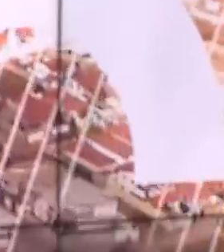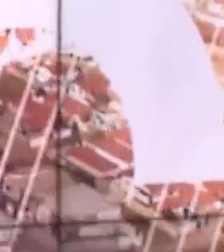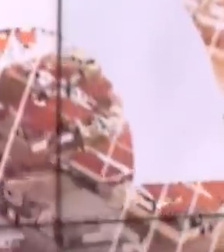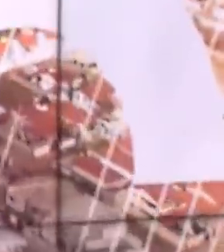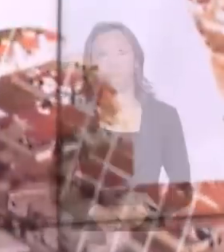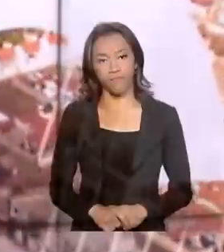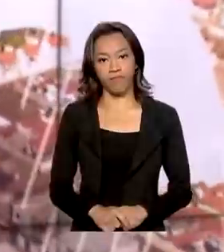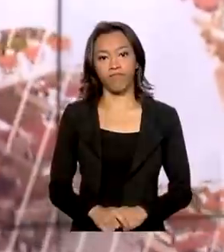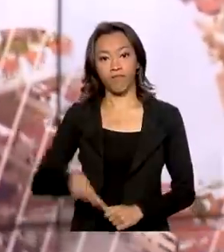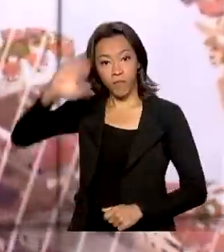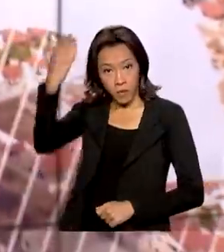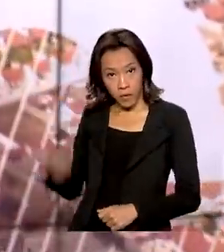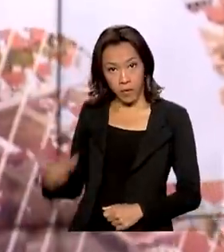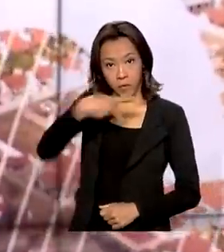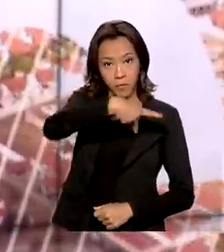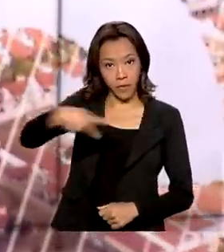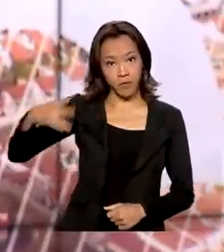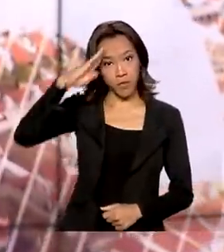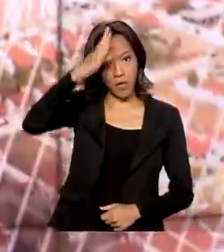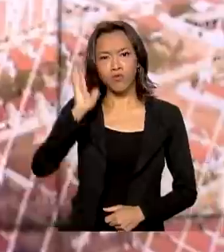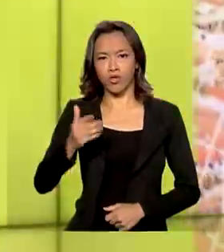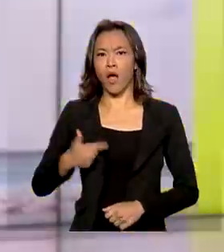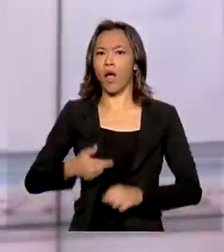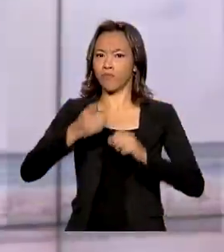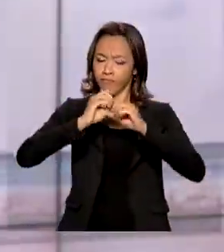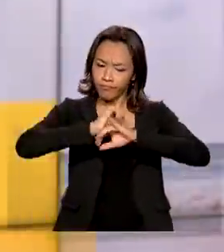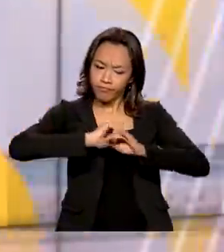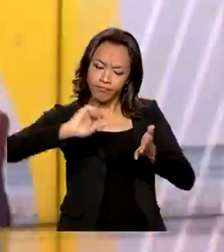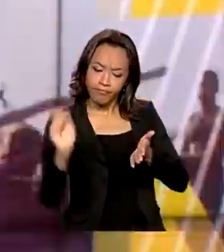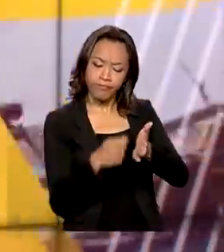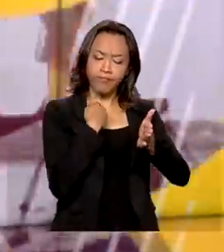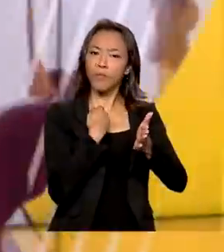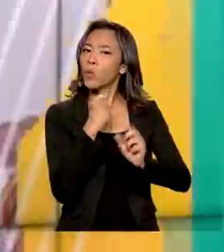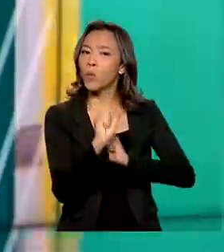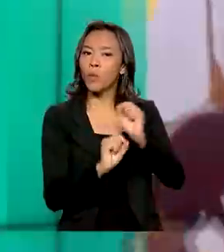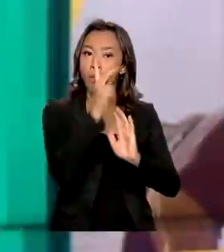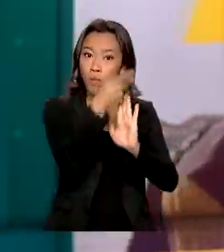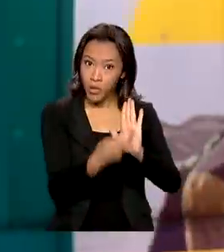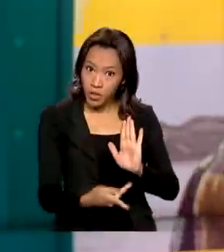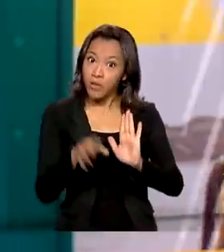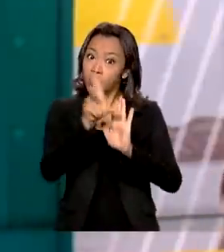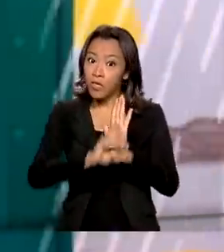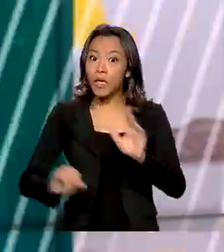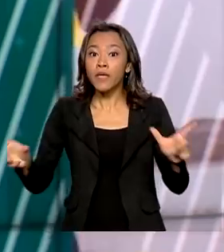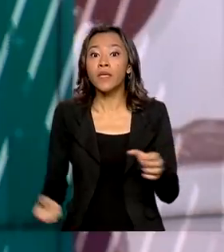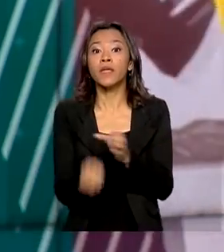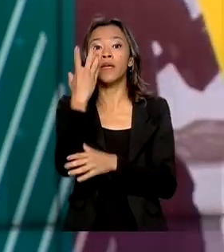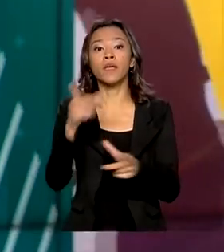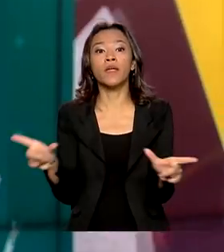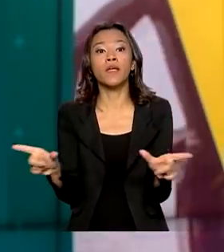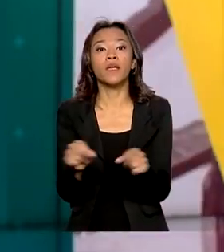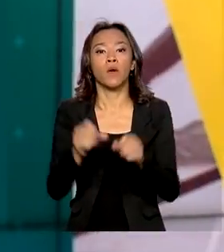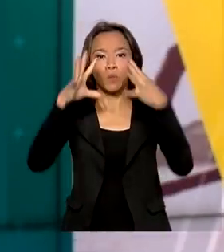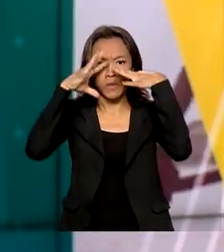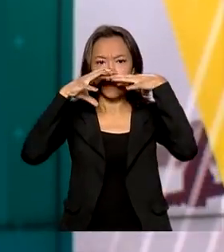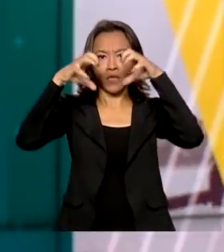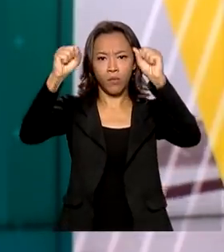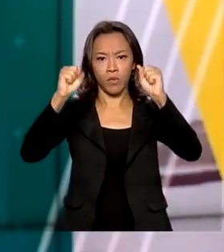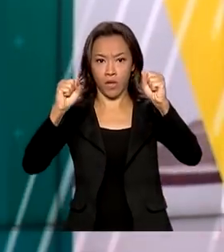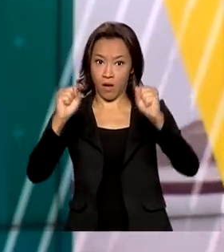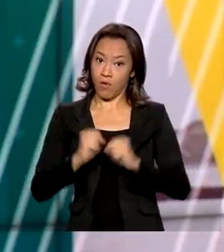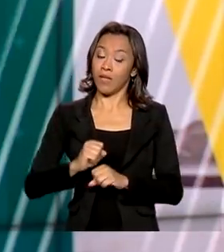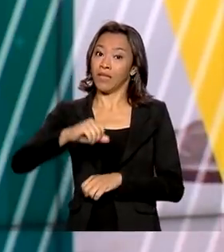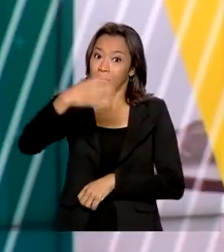E o presidente Jair Bolsonaro sancionou o projeto de lei que cria o Tribunal Regional Federal da Sexta Região, com sede em Minas